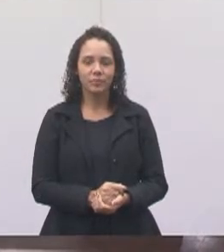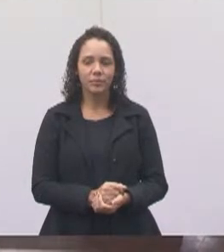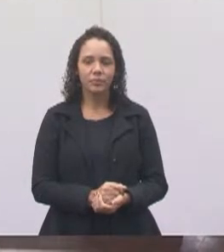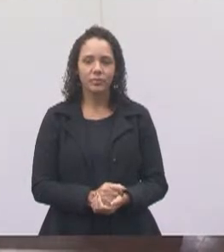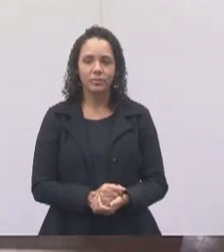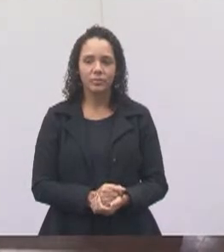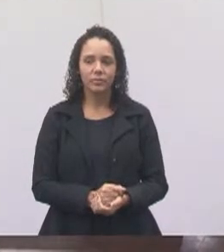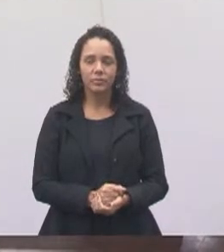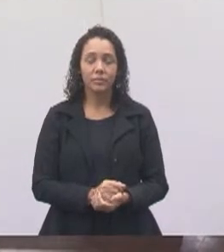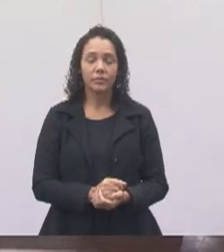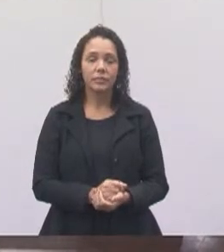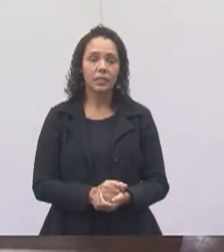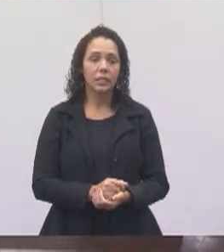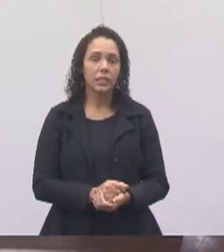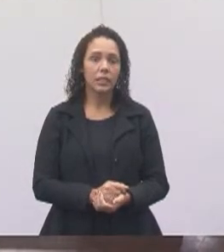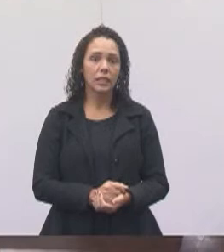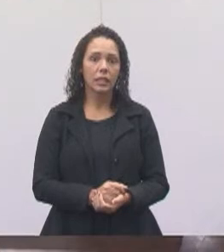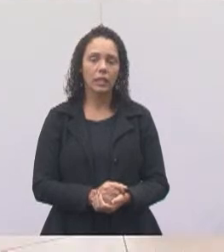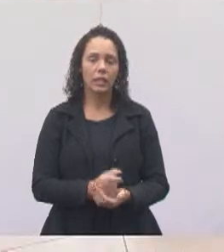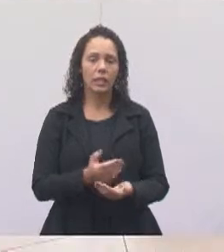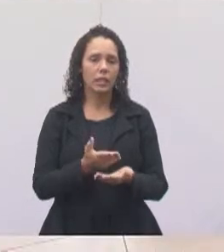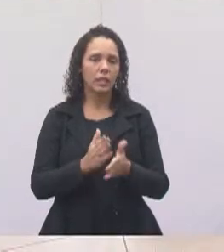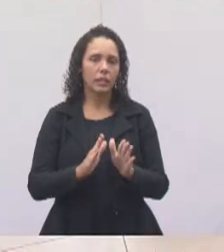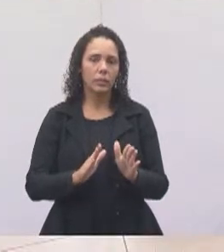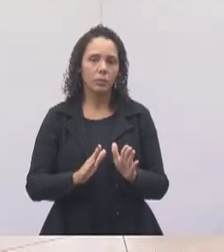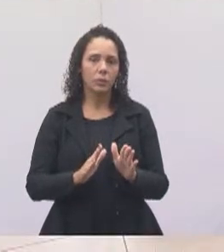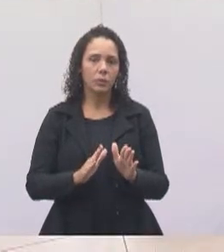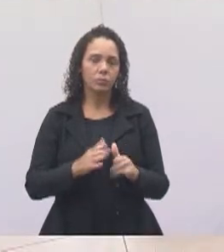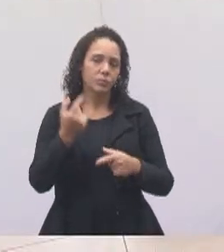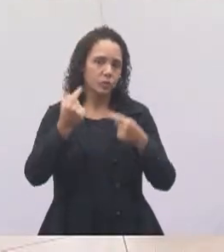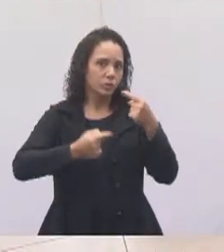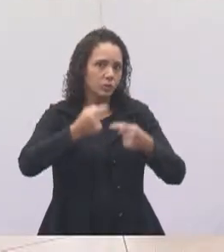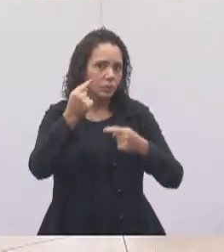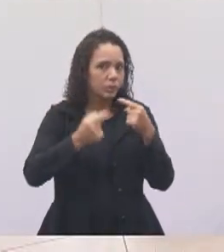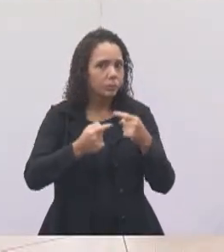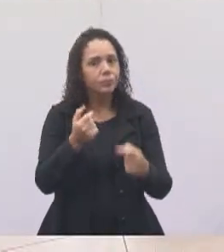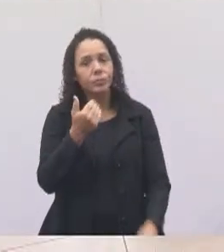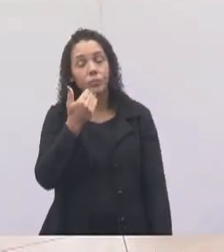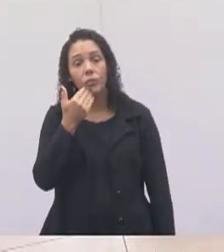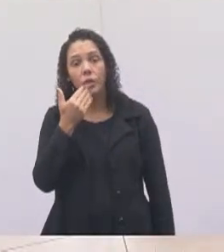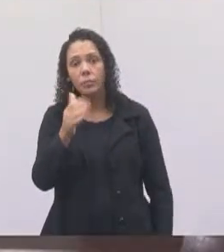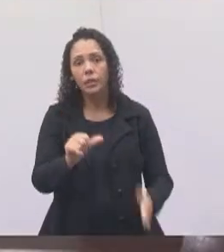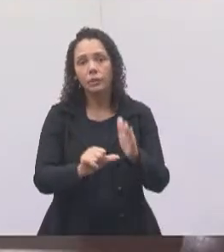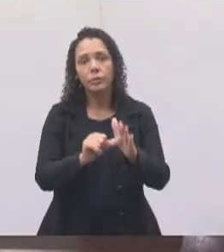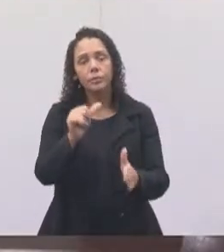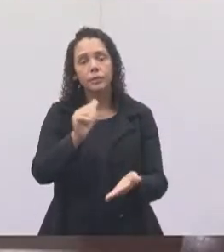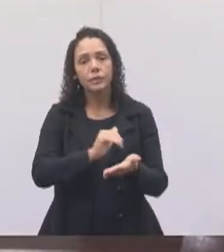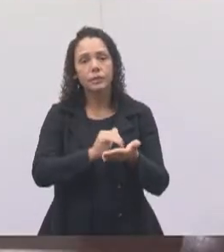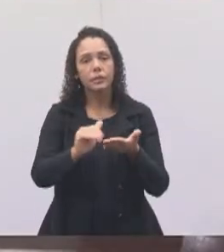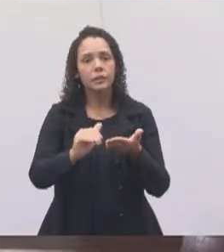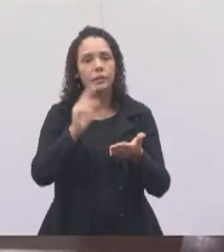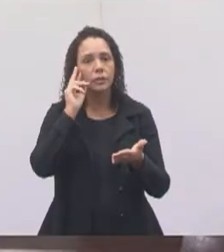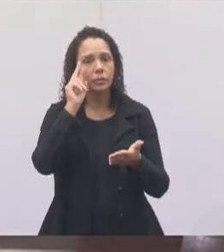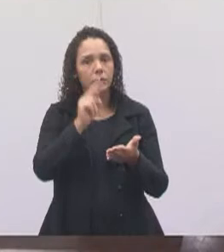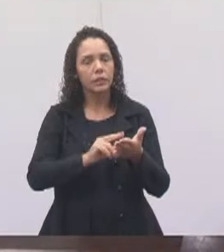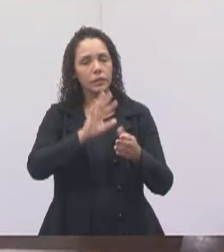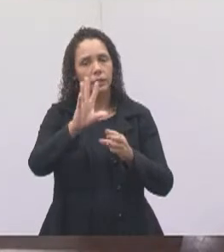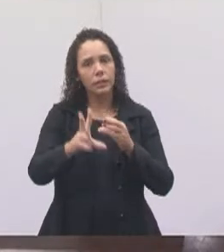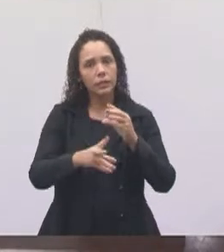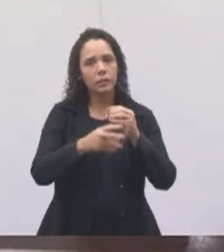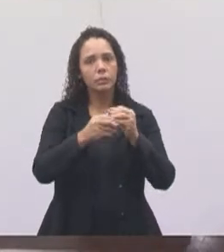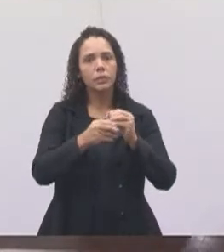Não havendo mais nenhum vereador desejando discutir a matéria, solicito à primeira secretária que proceda à leitura das emendas do